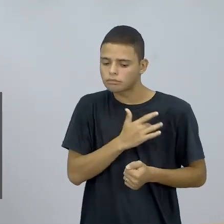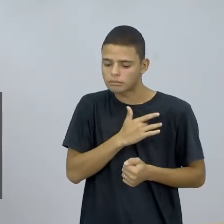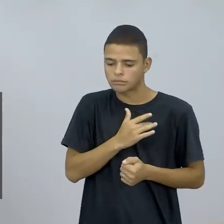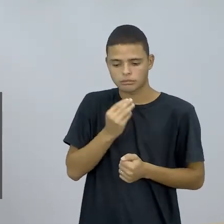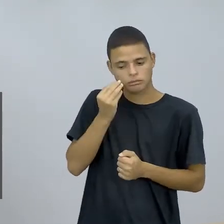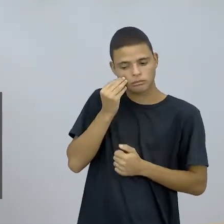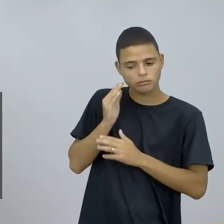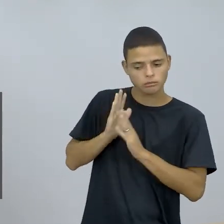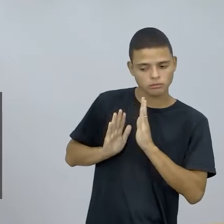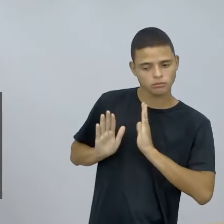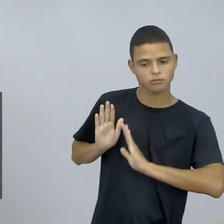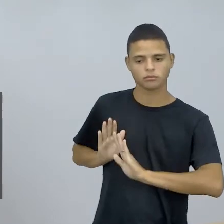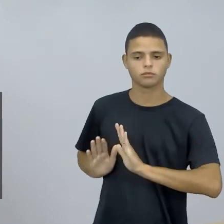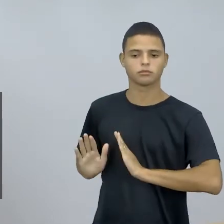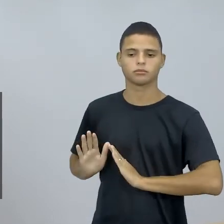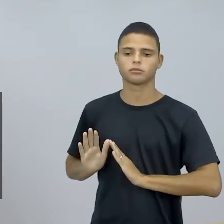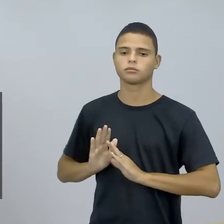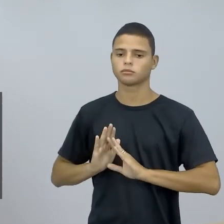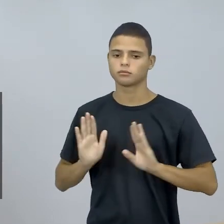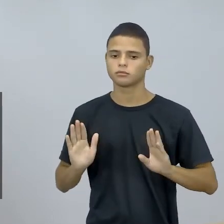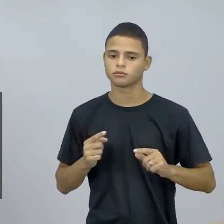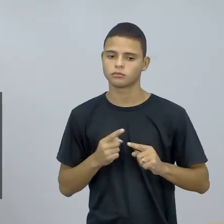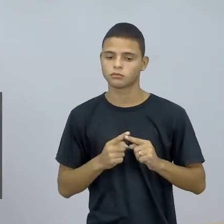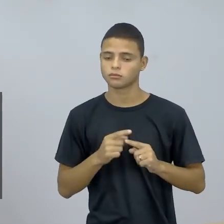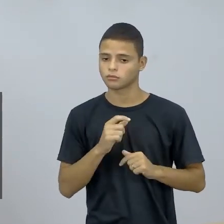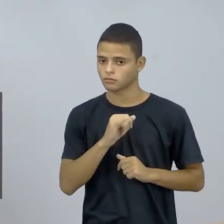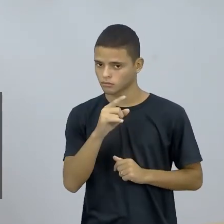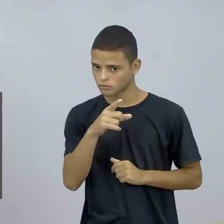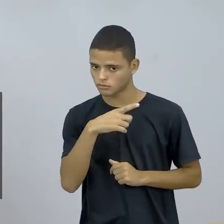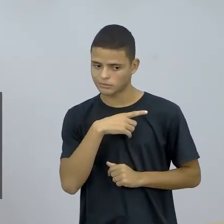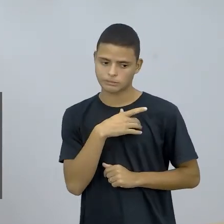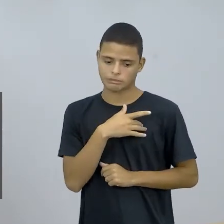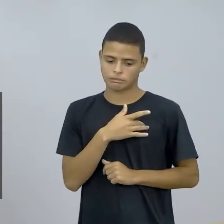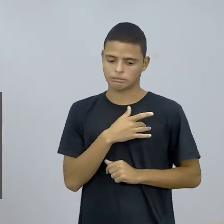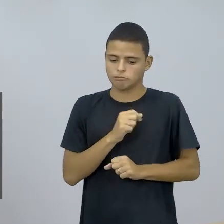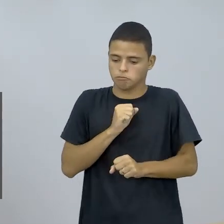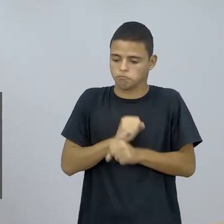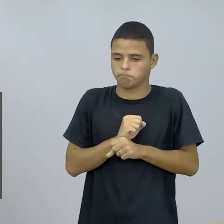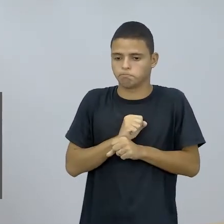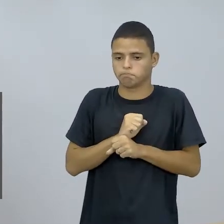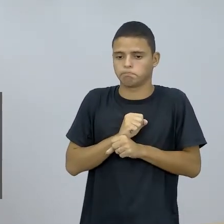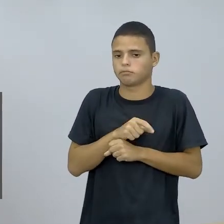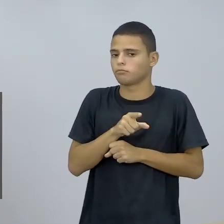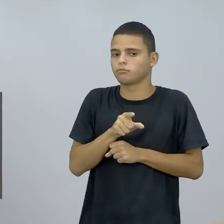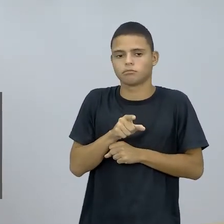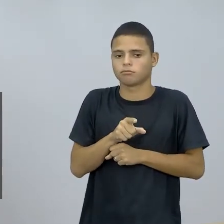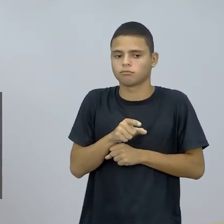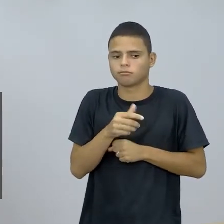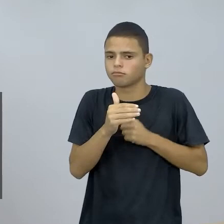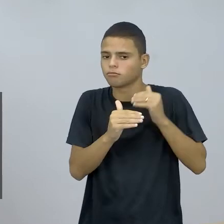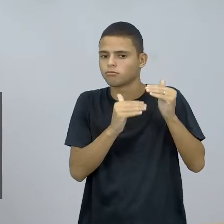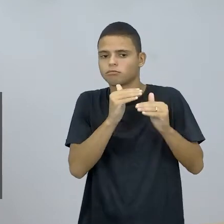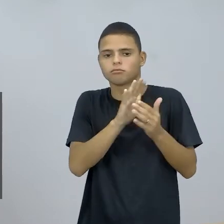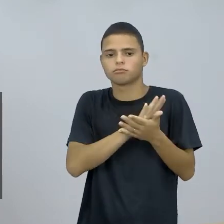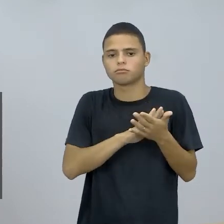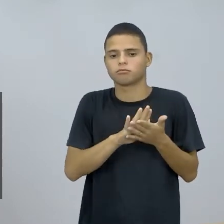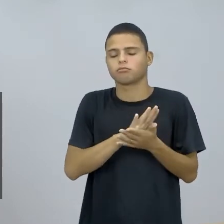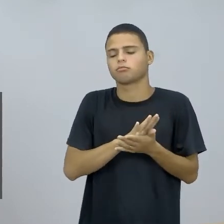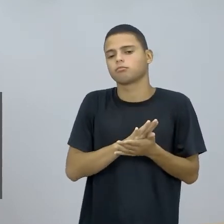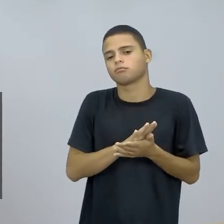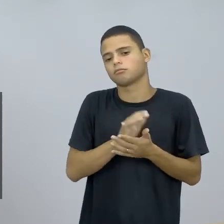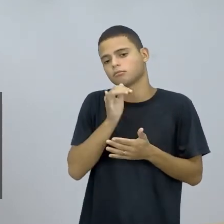de paralisante. Porque se você tem um medo que paralisa, você não faz nada, você não caminha. A minha deficiência